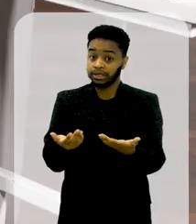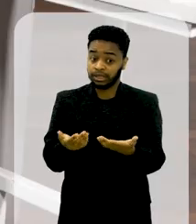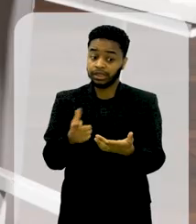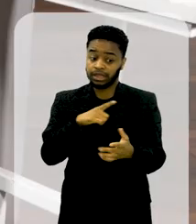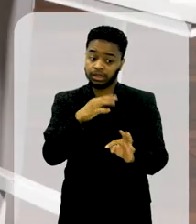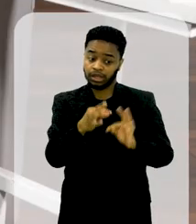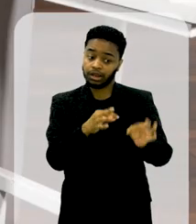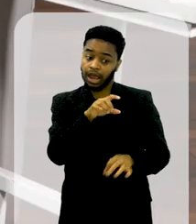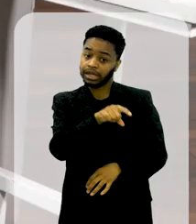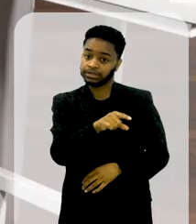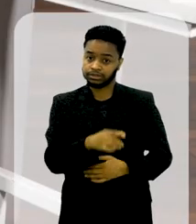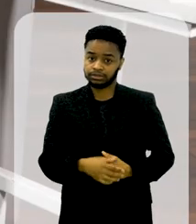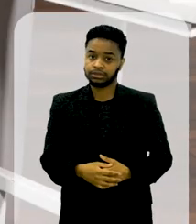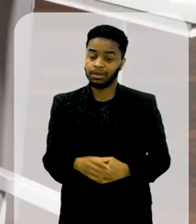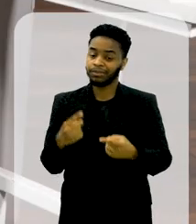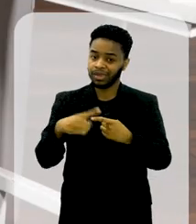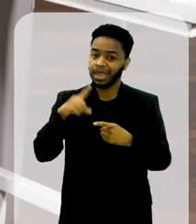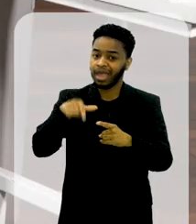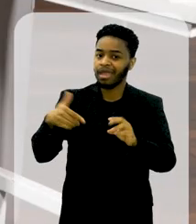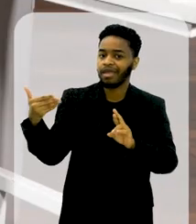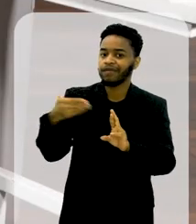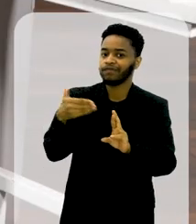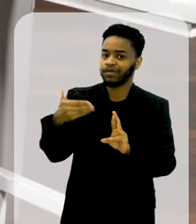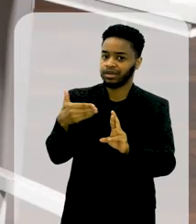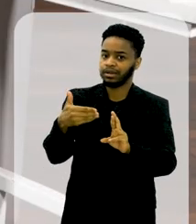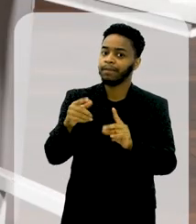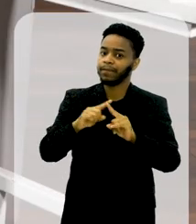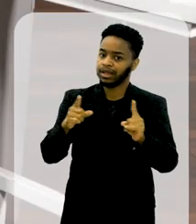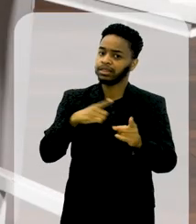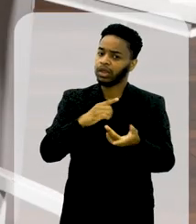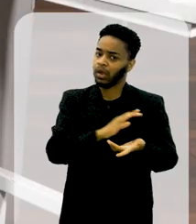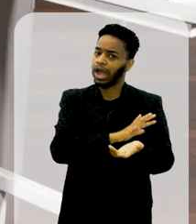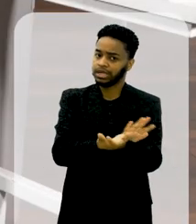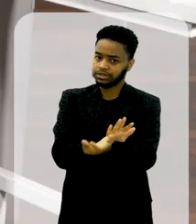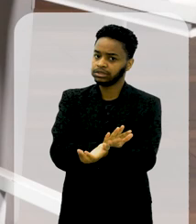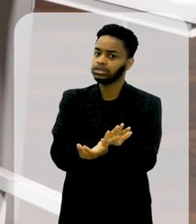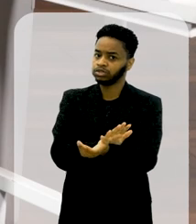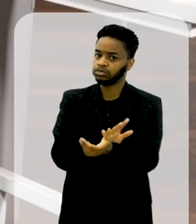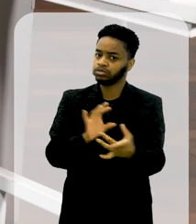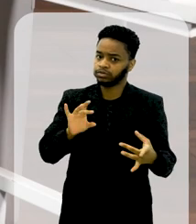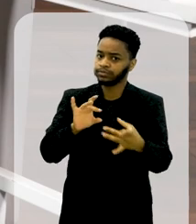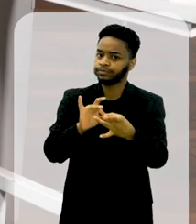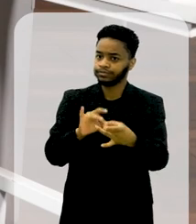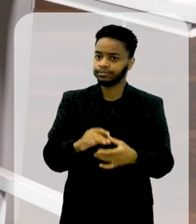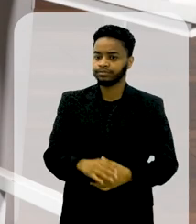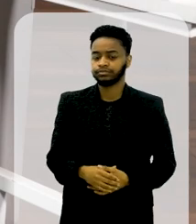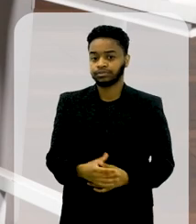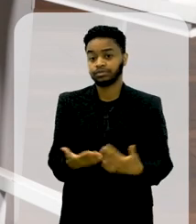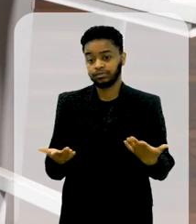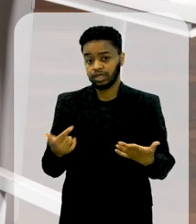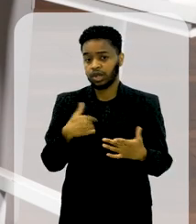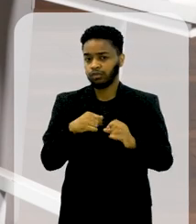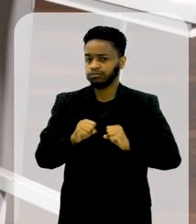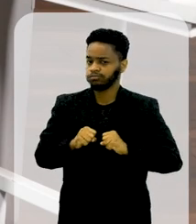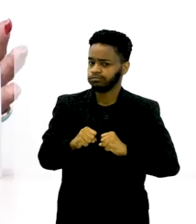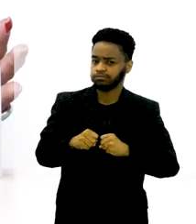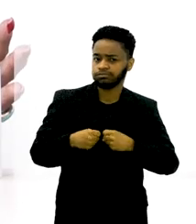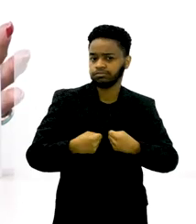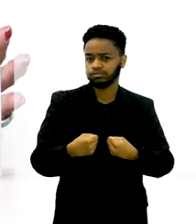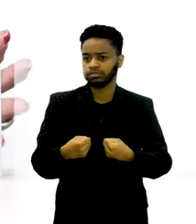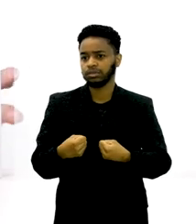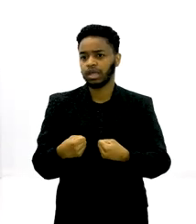le são referências e já carregam um racismo forte isso fui virando uma leoa